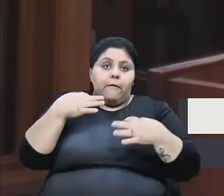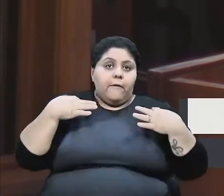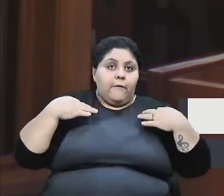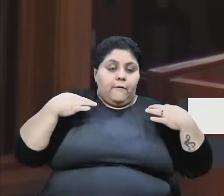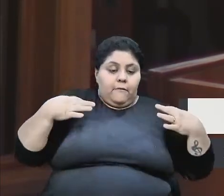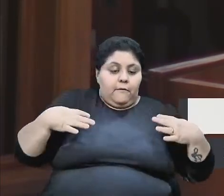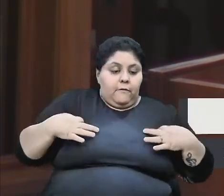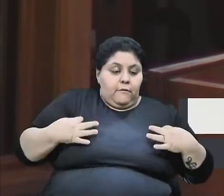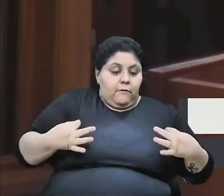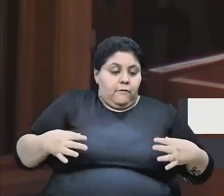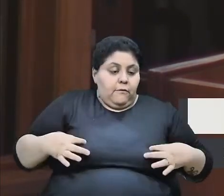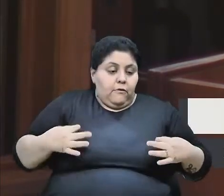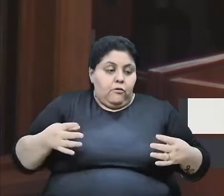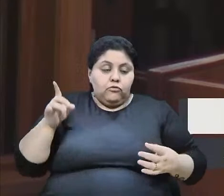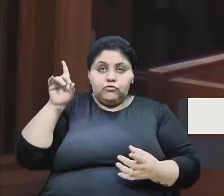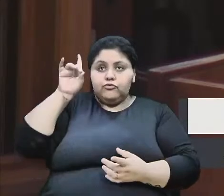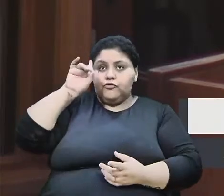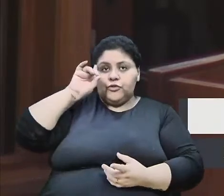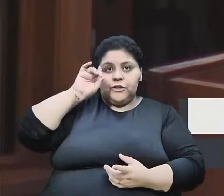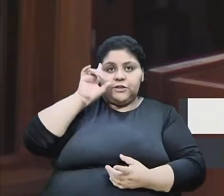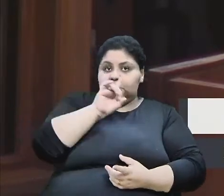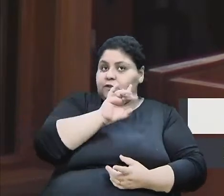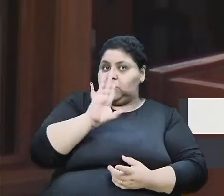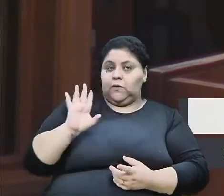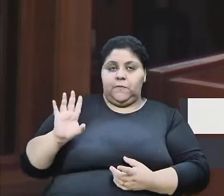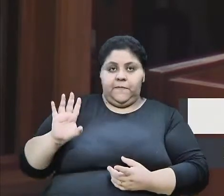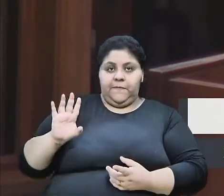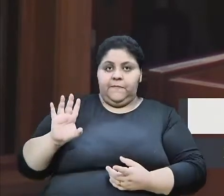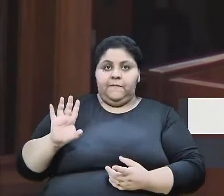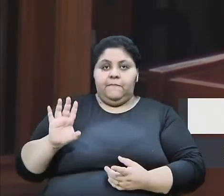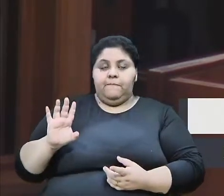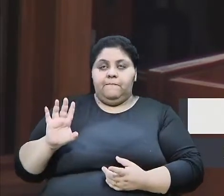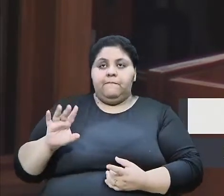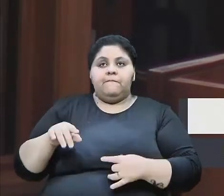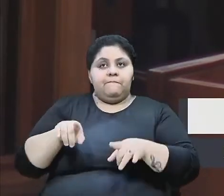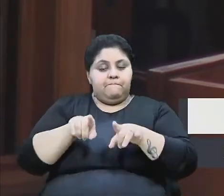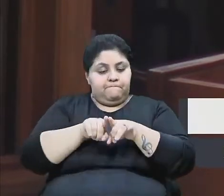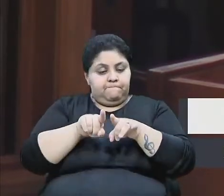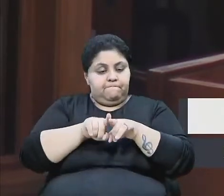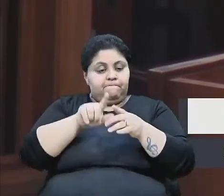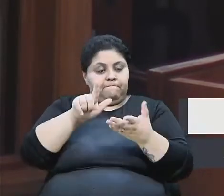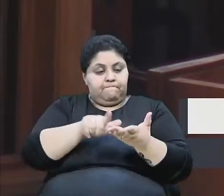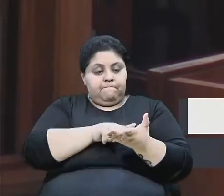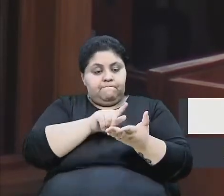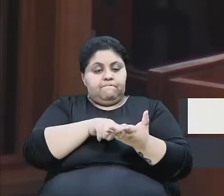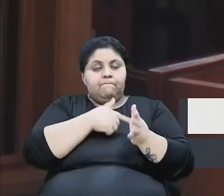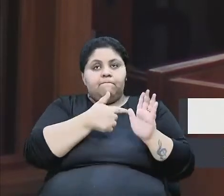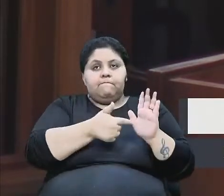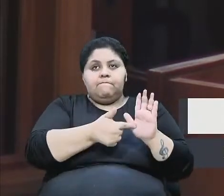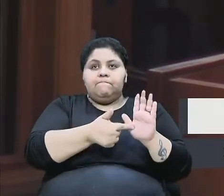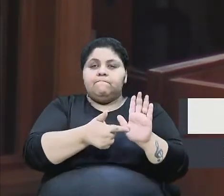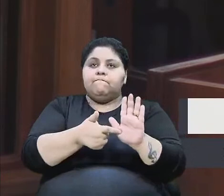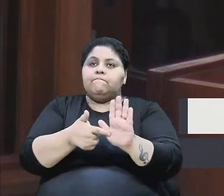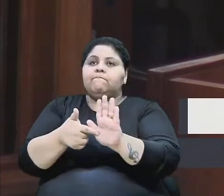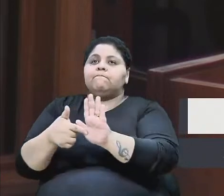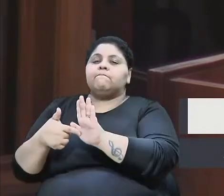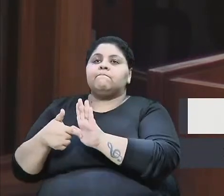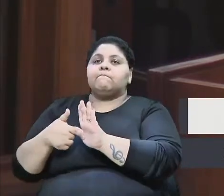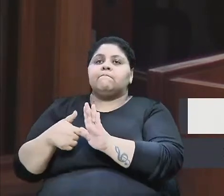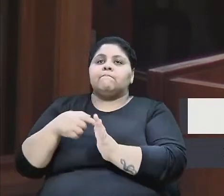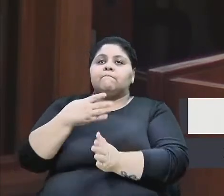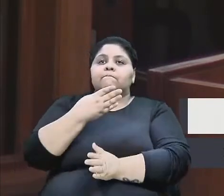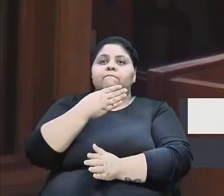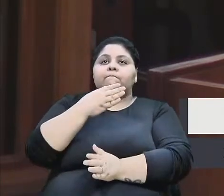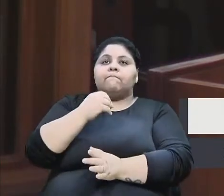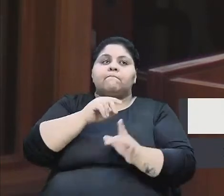paradornar no dia a dia além do livro Vera promove uma exposição com